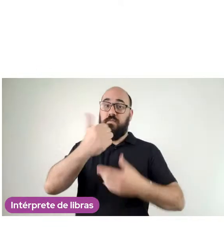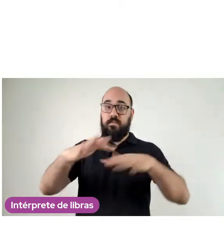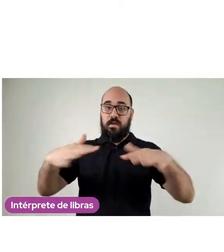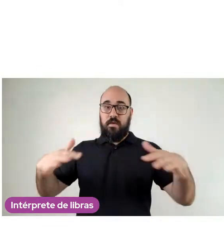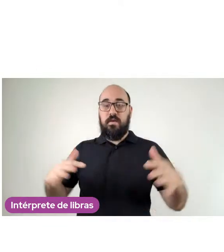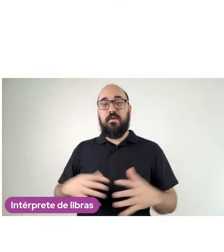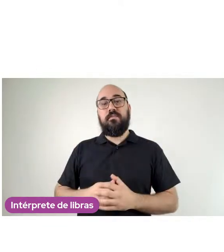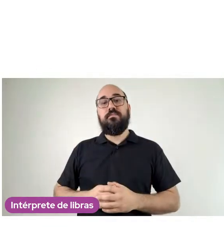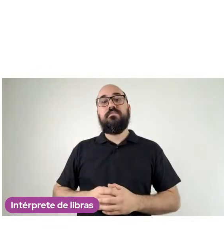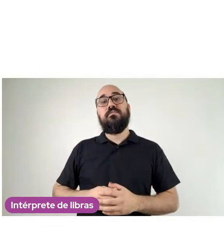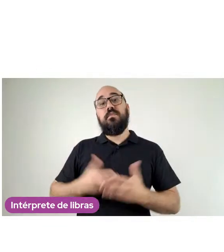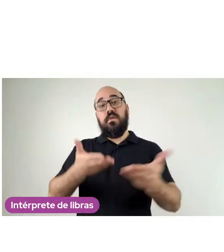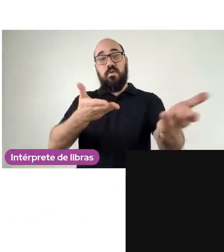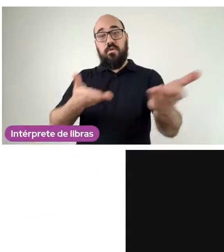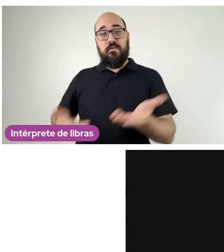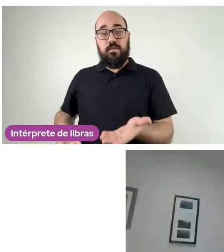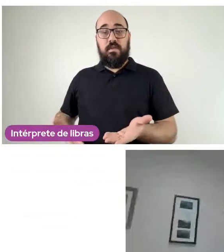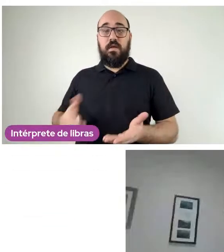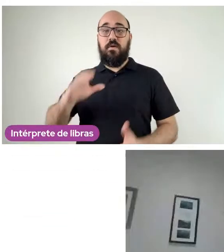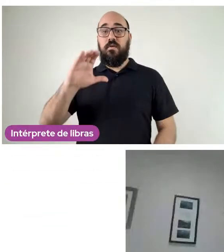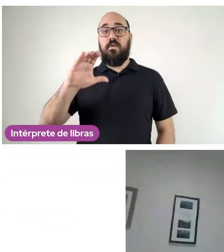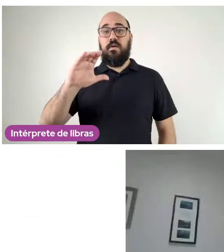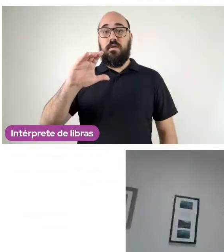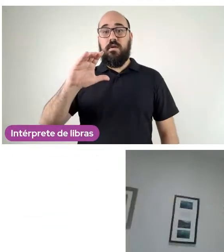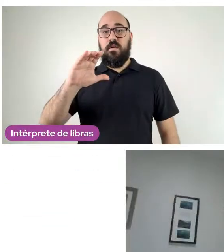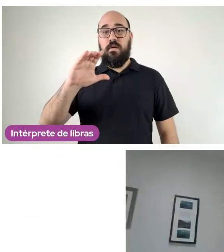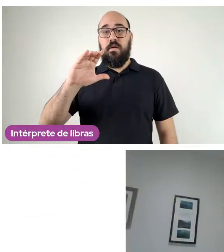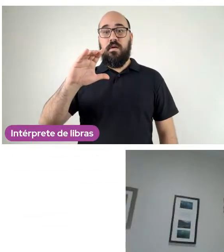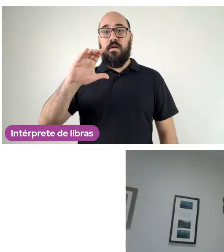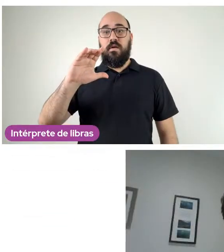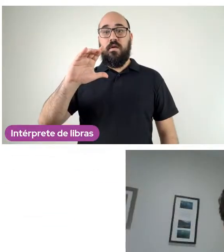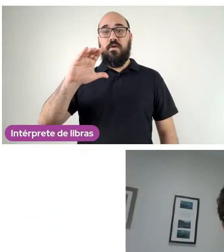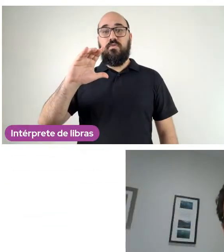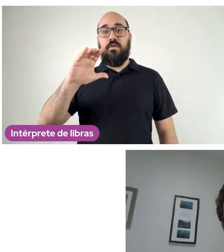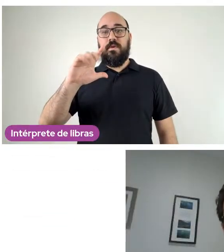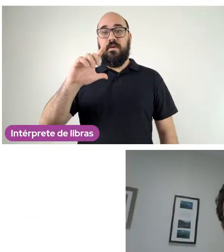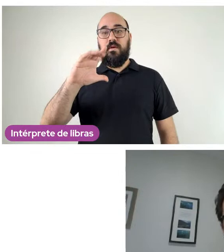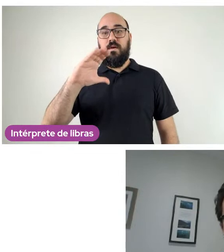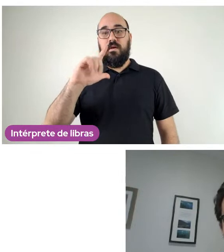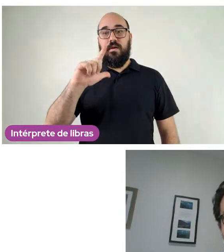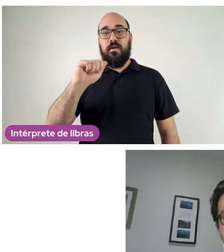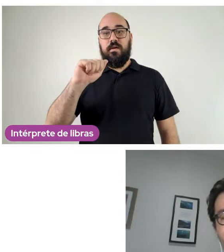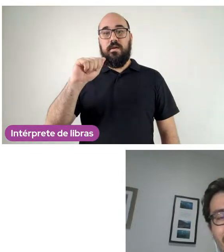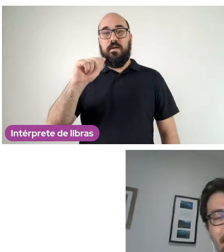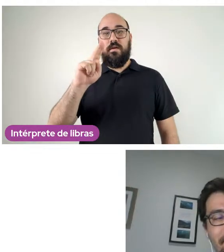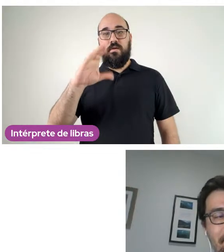Glauco Kimura, que é da Unesco, a Letícia Cotrim, que ela é professora de